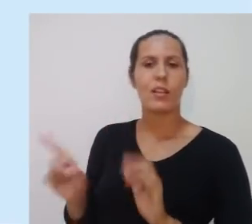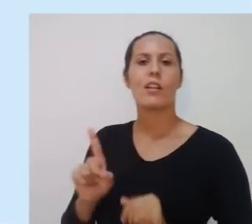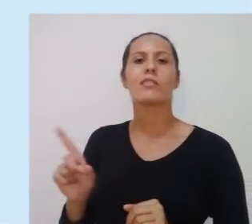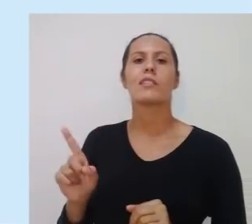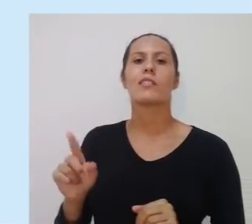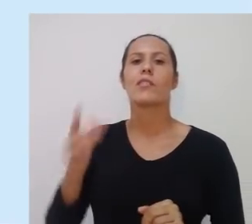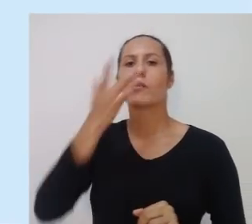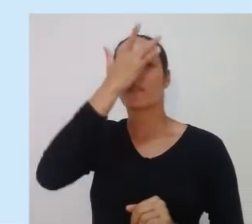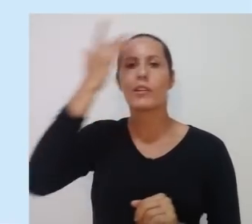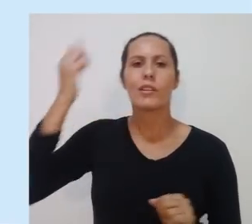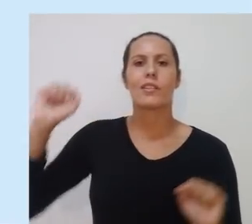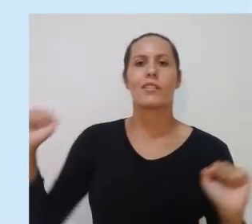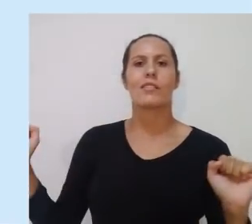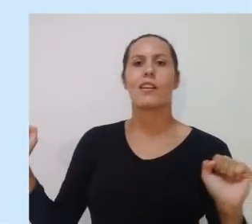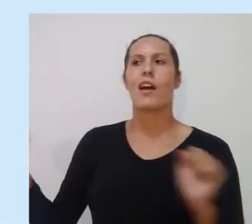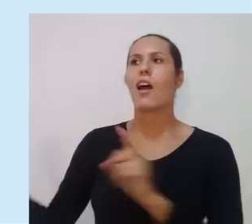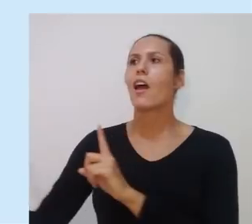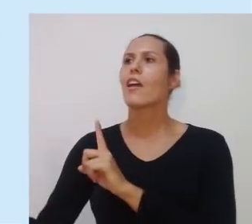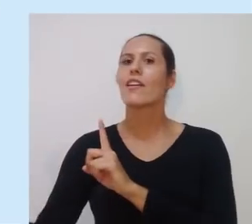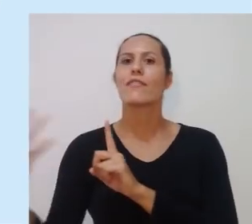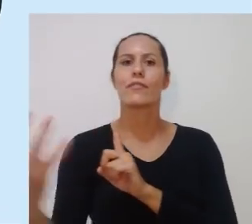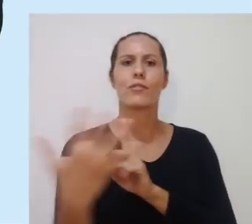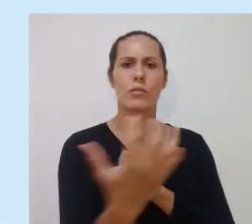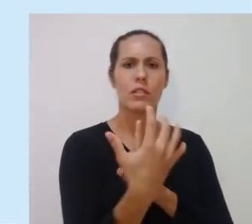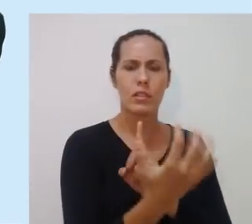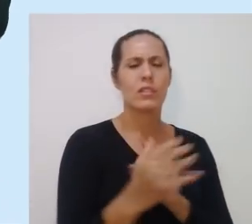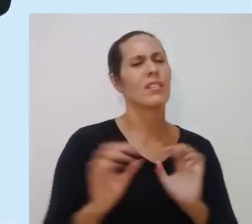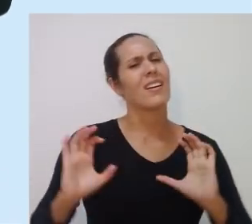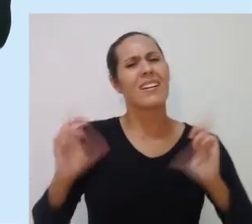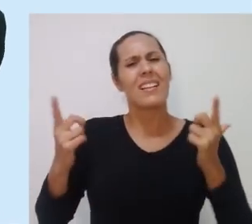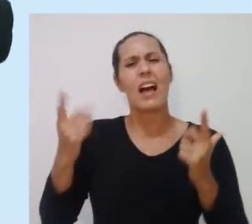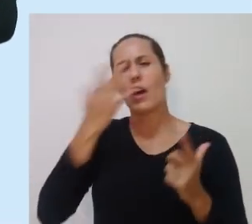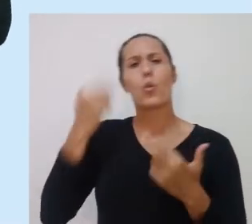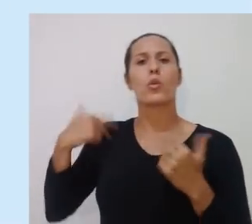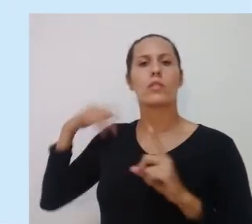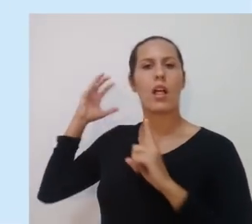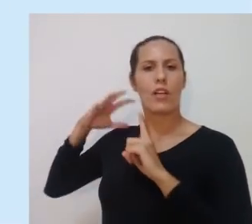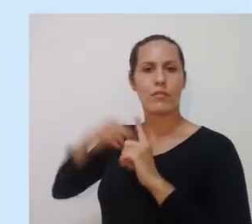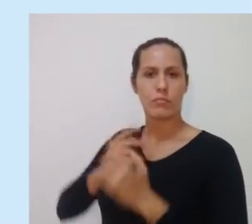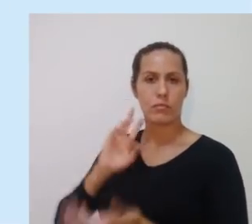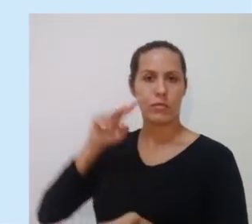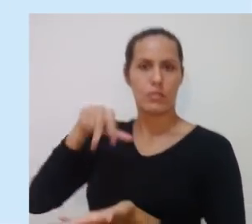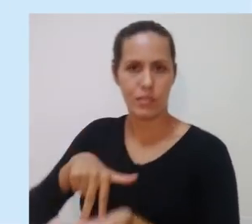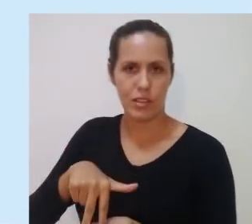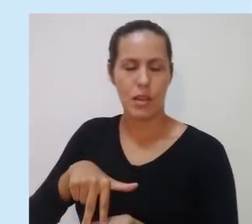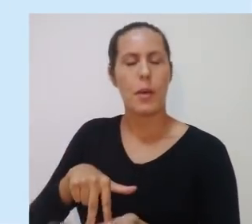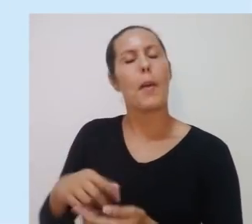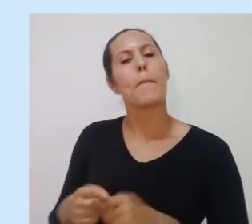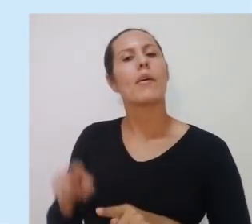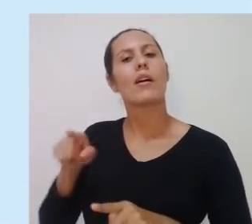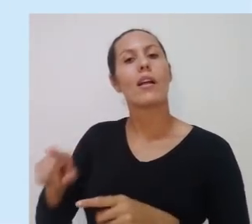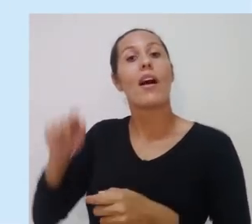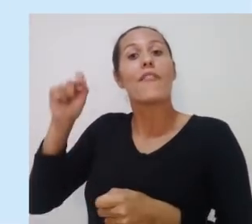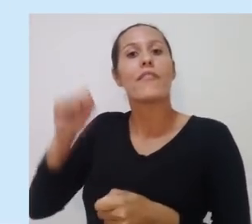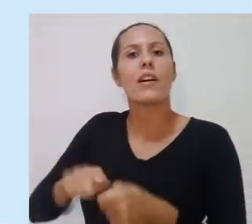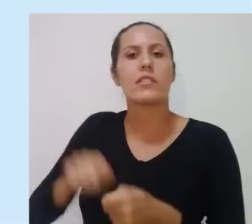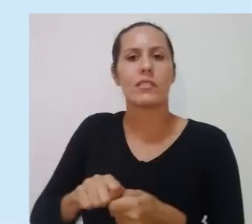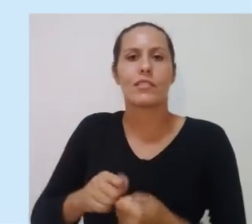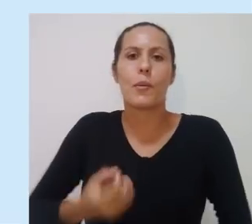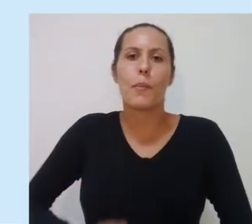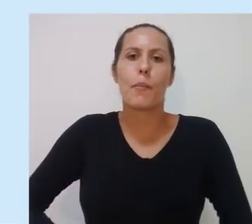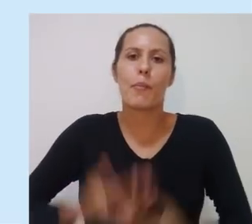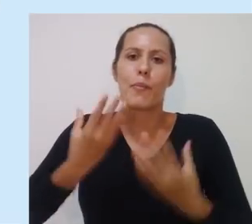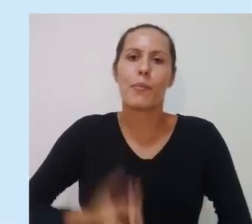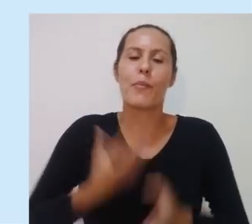Aquela moça que estava ali, ela não estava recebendo as influências apenas. Claro que ela foi influenciada por algo, mas